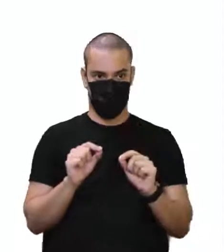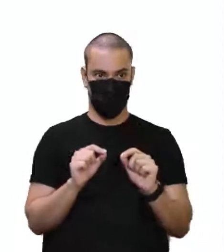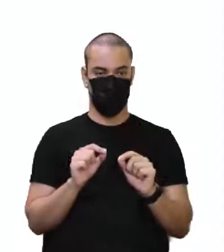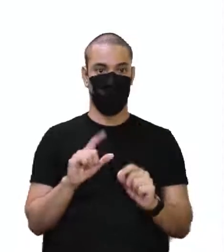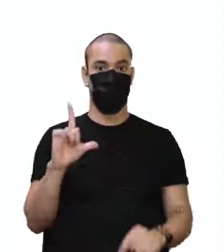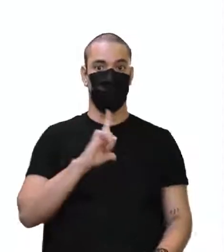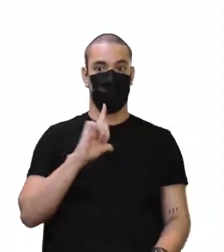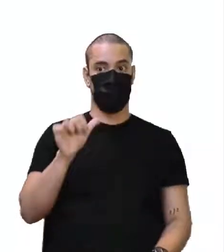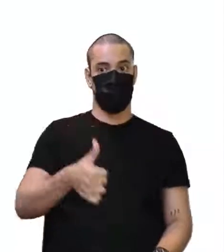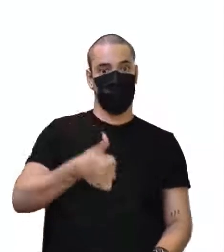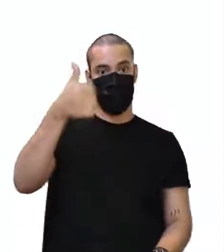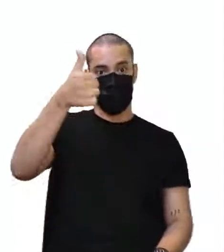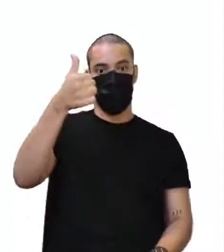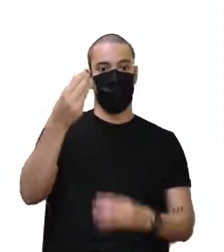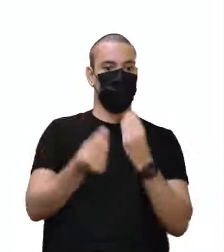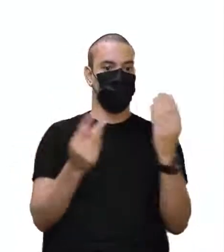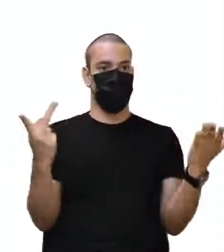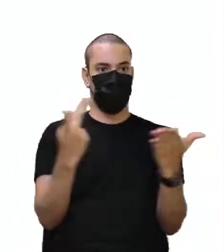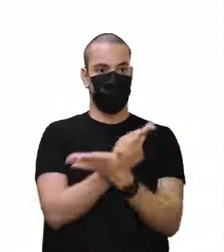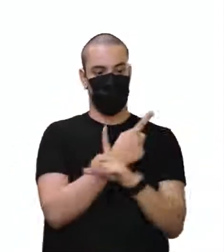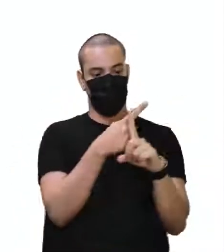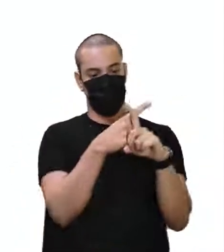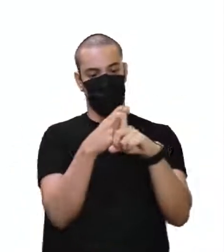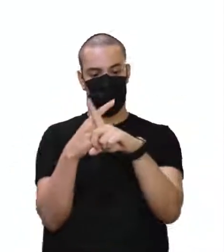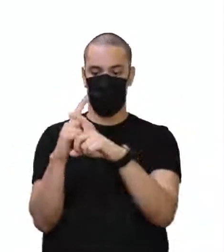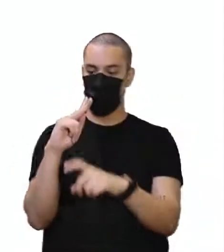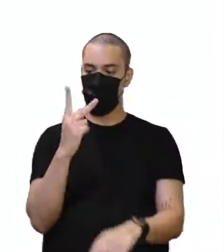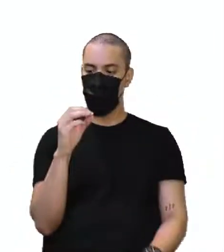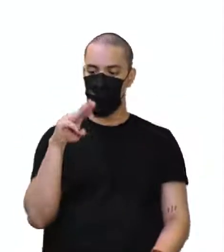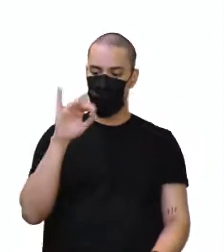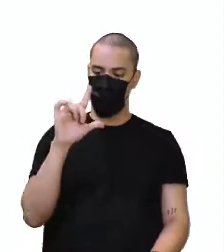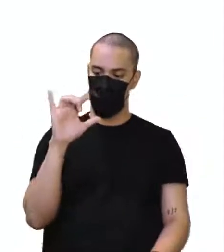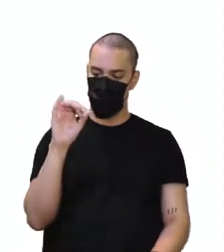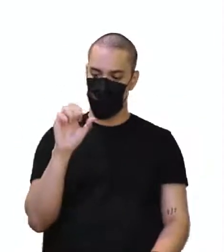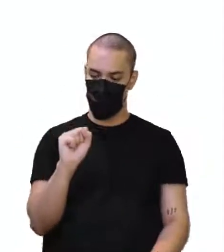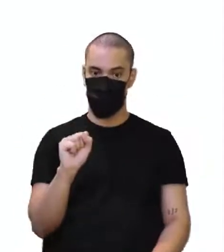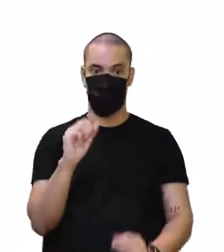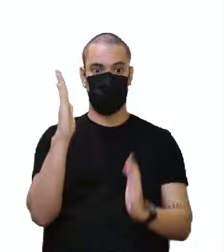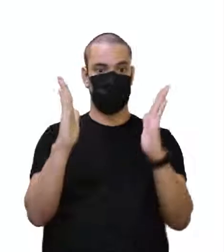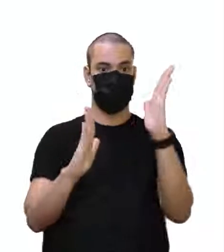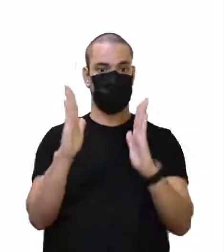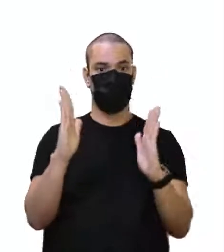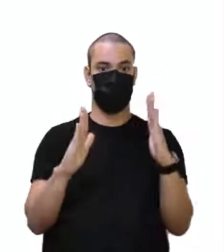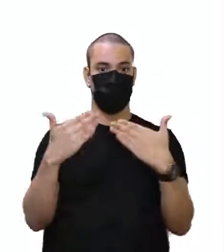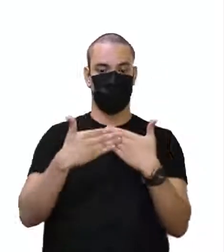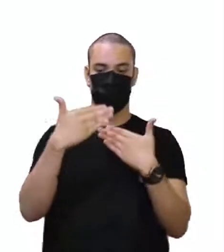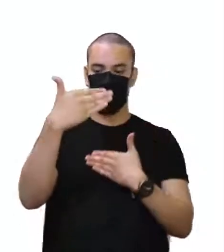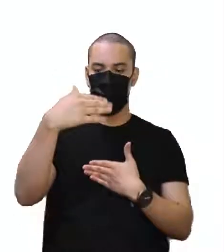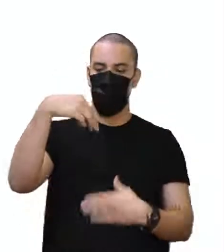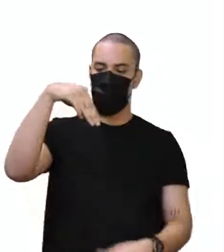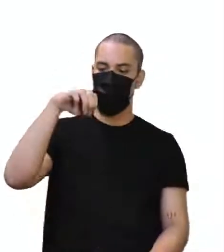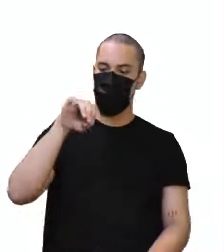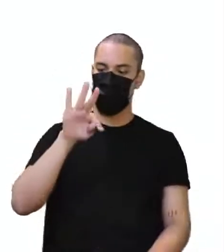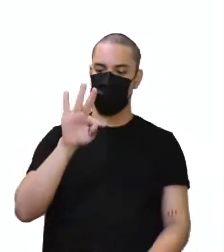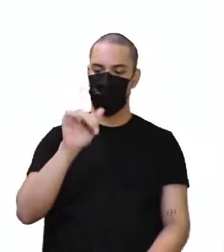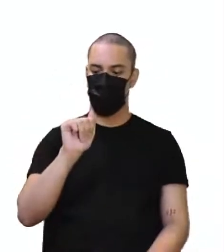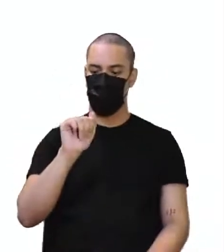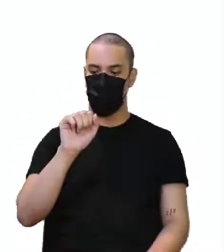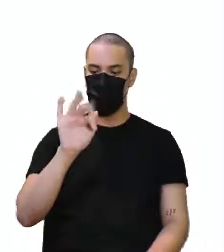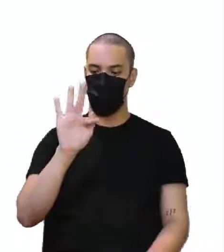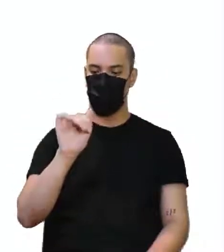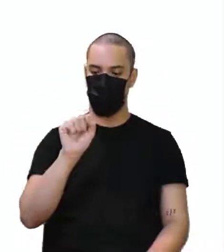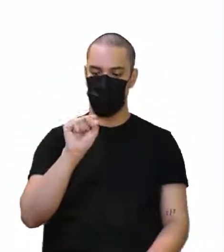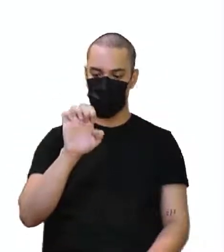primeiro apareamento dos cromossomos homólogos, que a gente chama ali na fase da metáfase, né? Onde eles vão se posicionar na